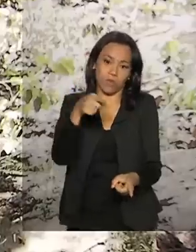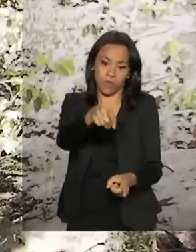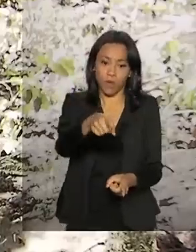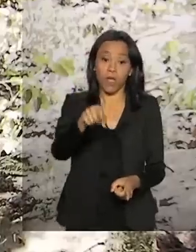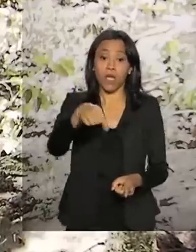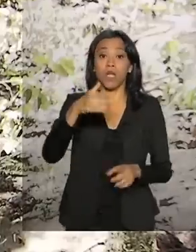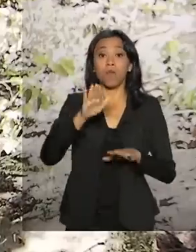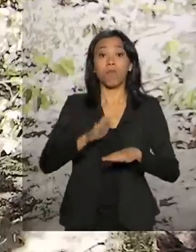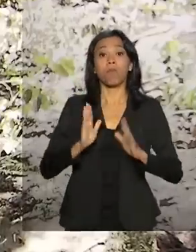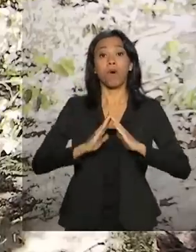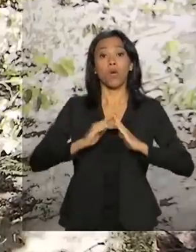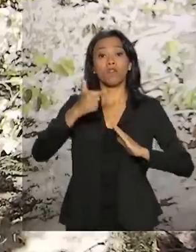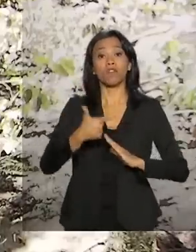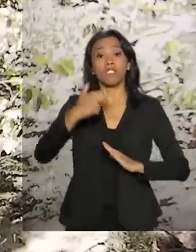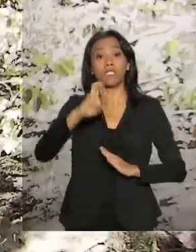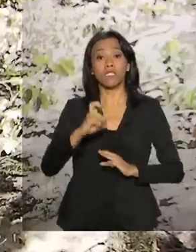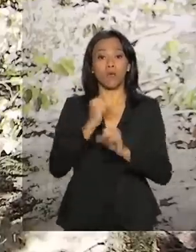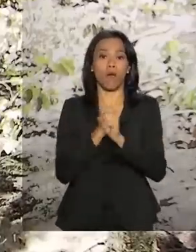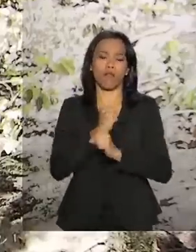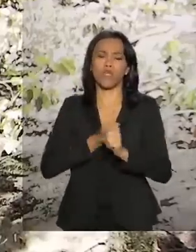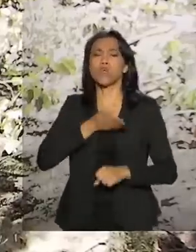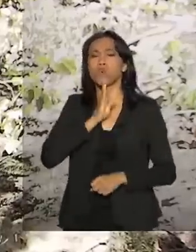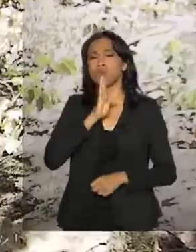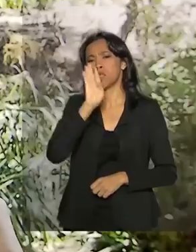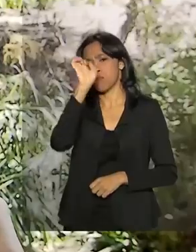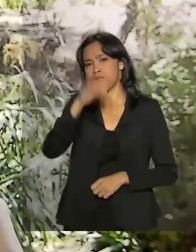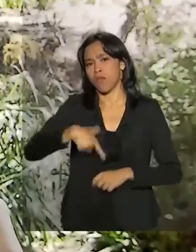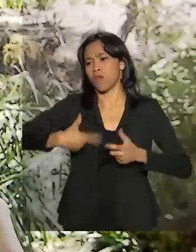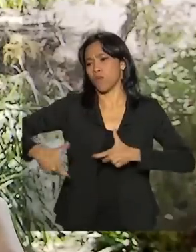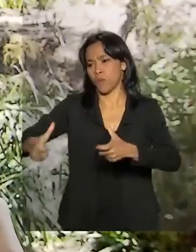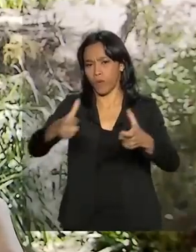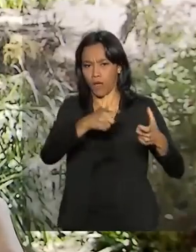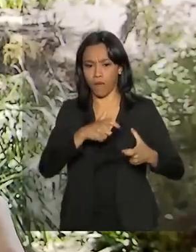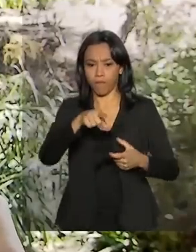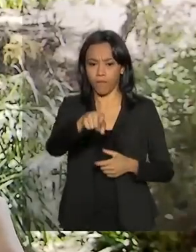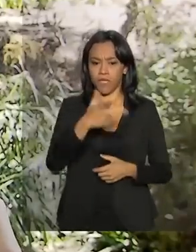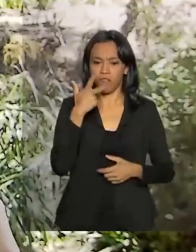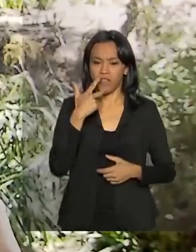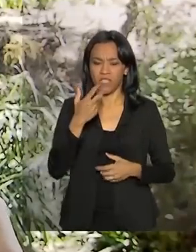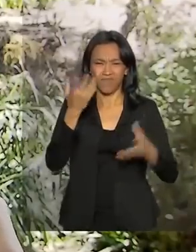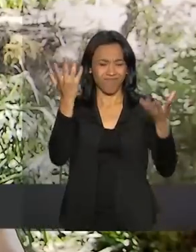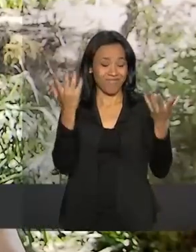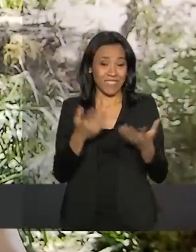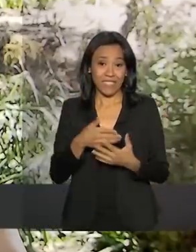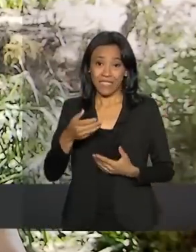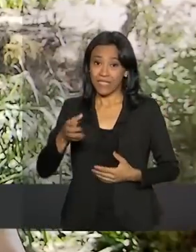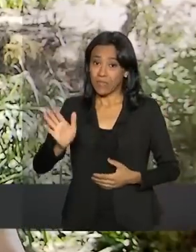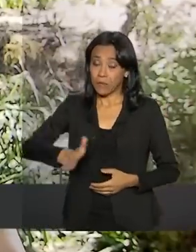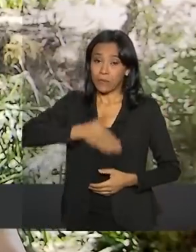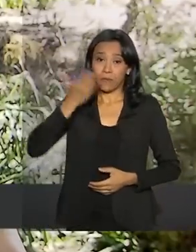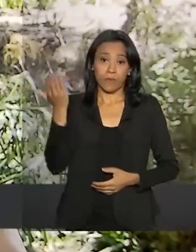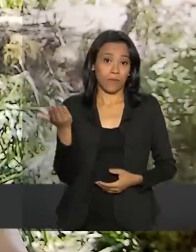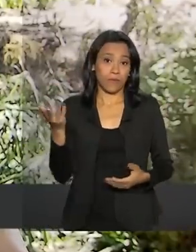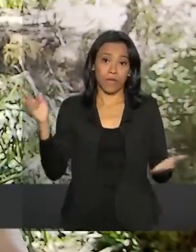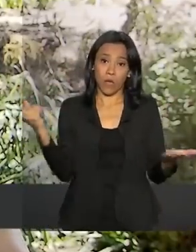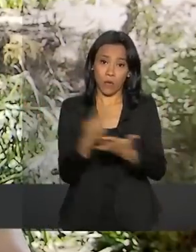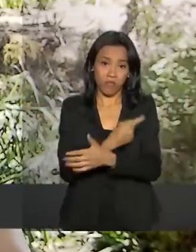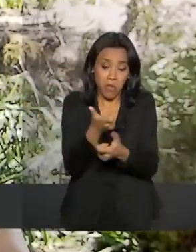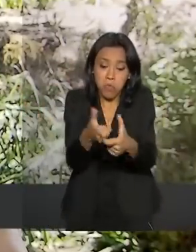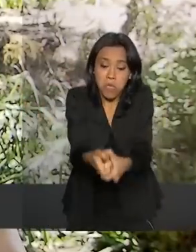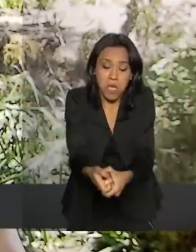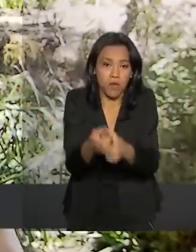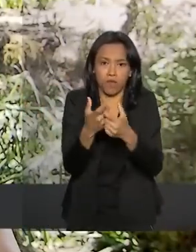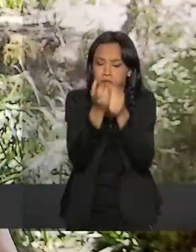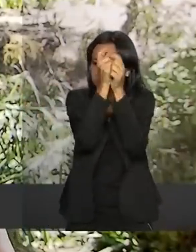e conhecia bem a região do Parque da Cachoeira. O desastre foi muito grande, não foi uma coisa assim pequena, foi